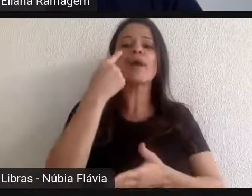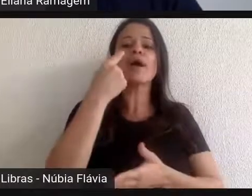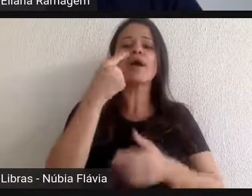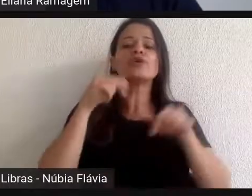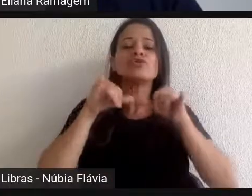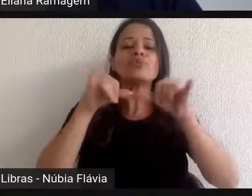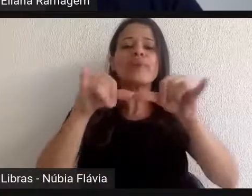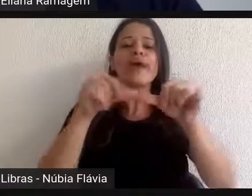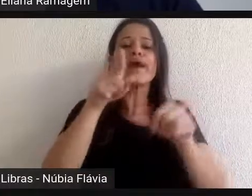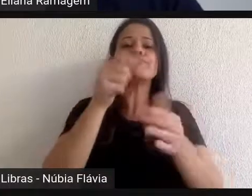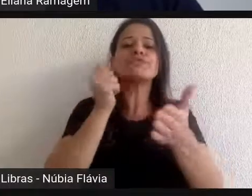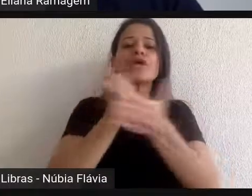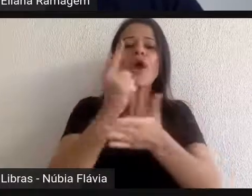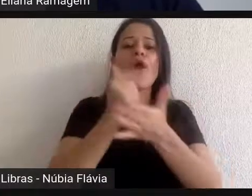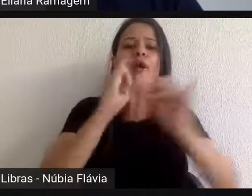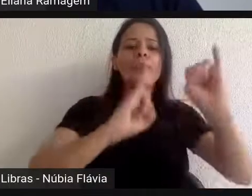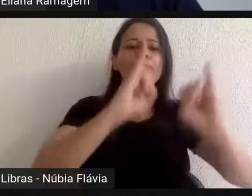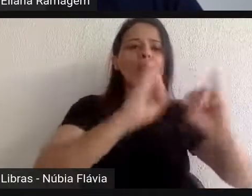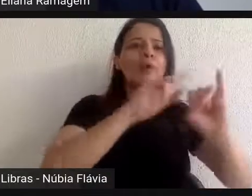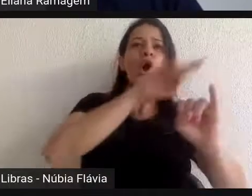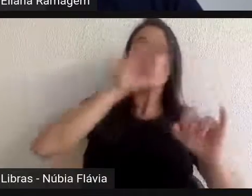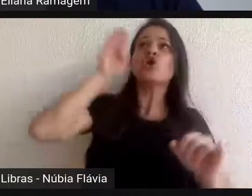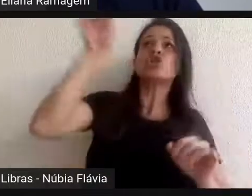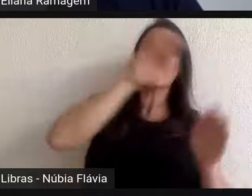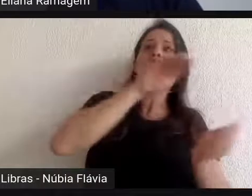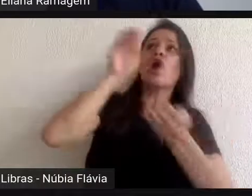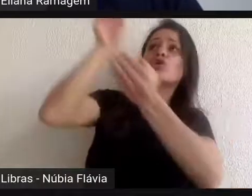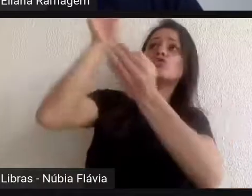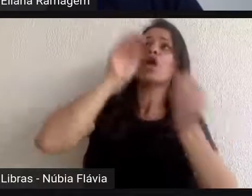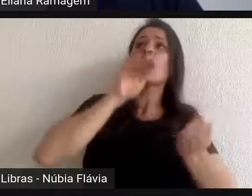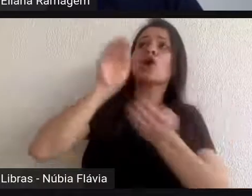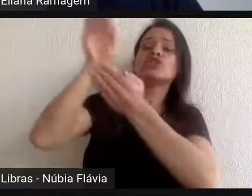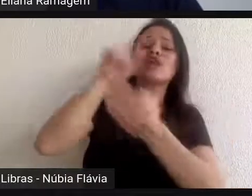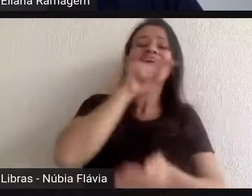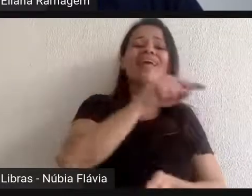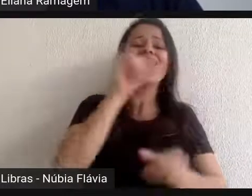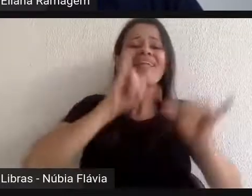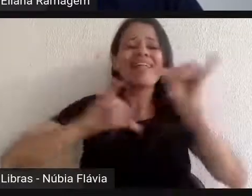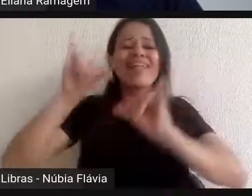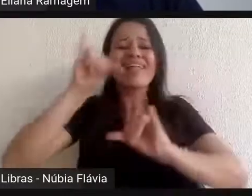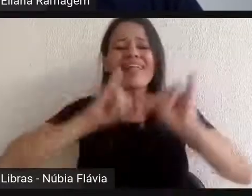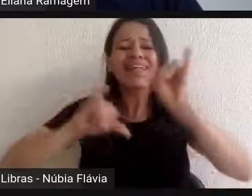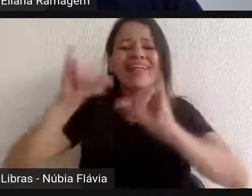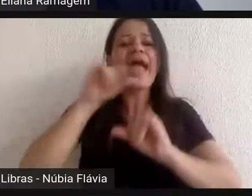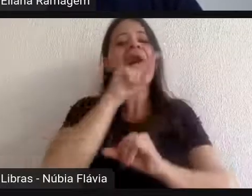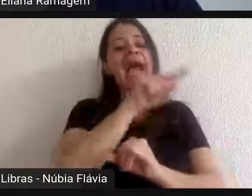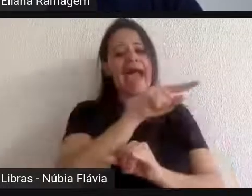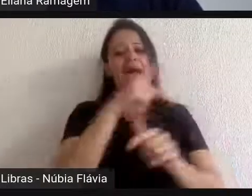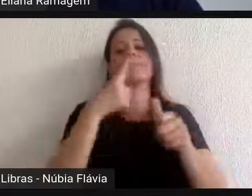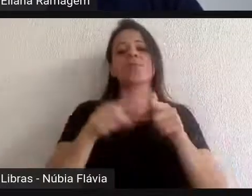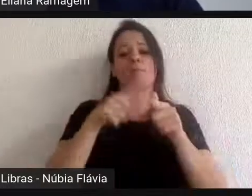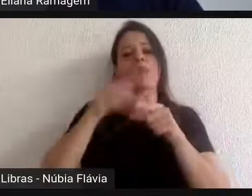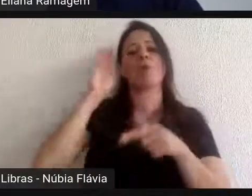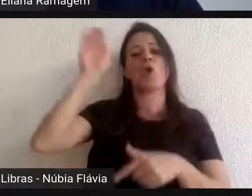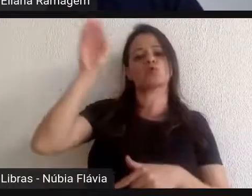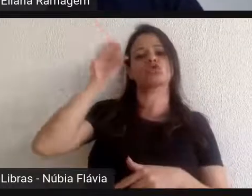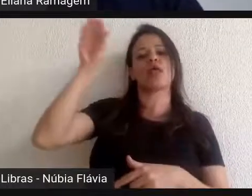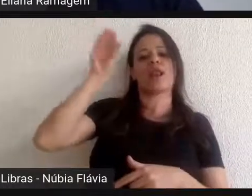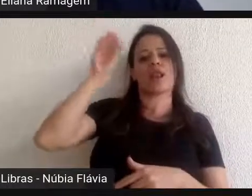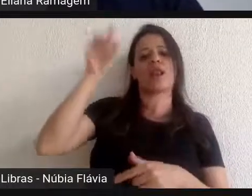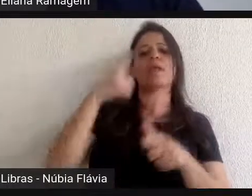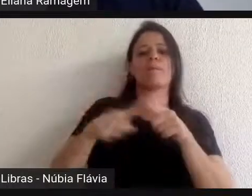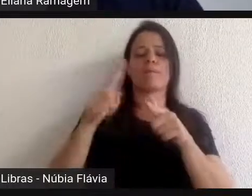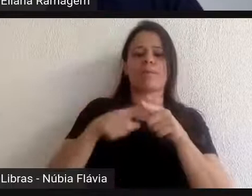vem com gordura trans, com realçador de sabor, com corante, com acidulante. Aí são justamente esses componentes